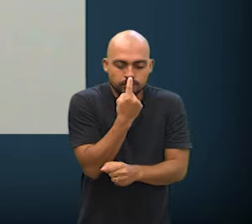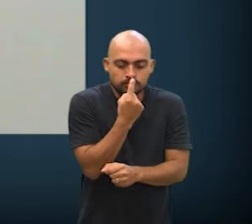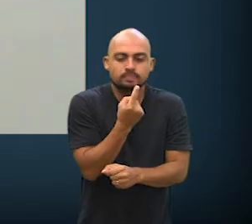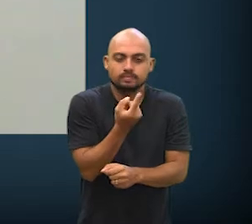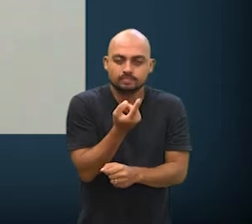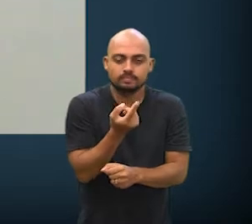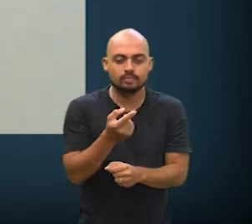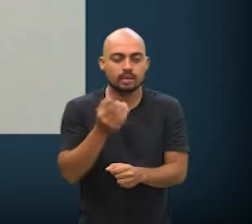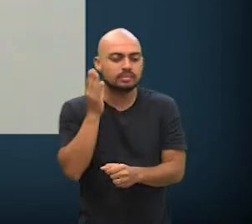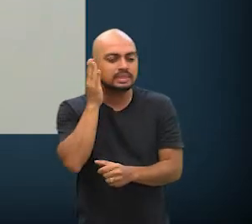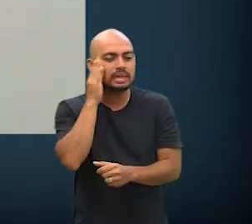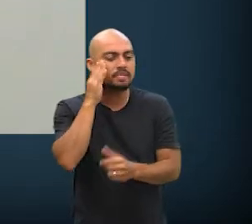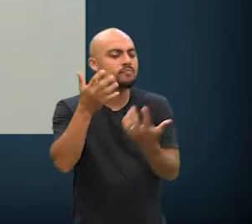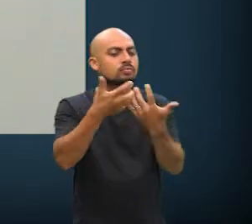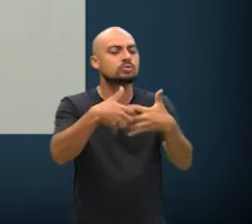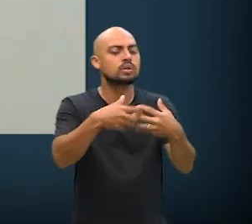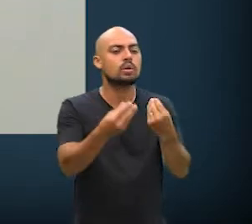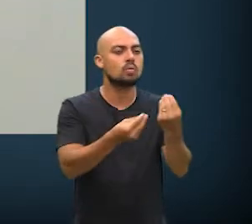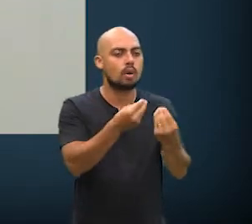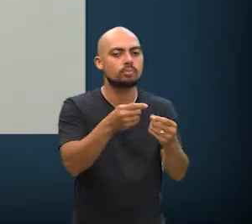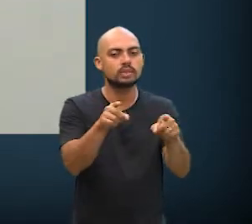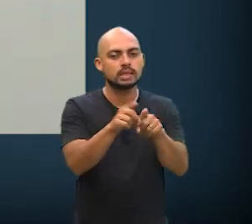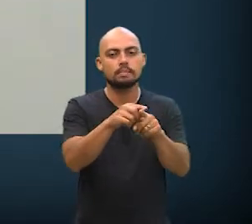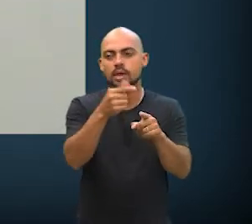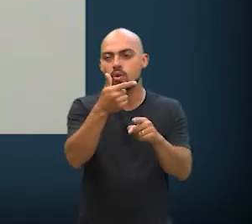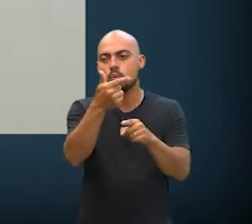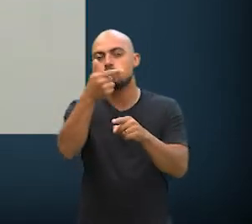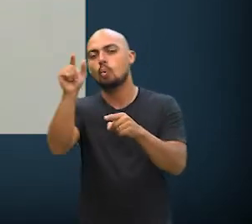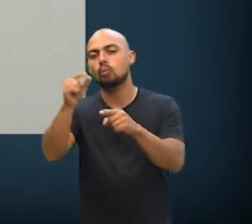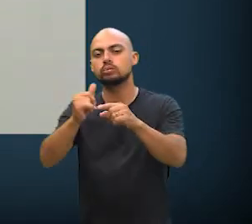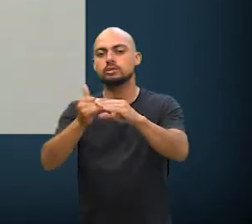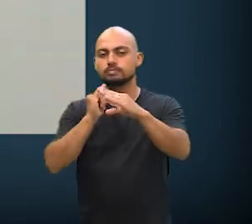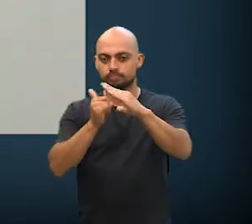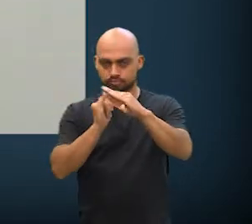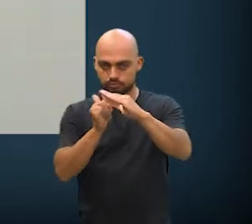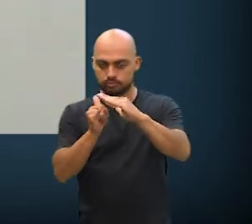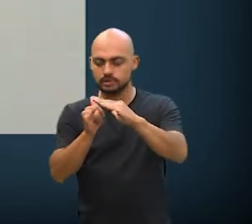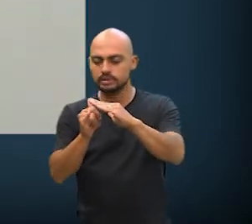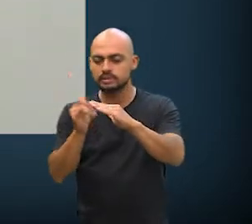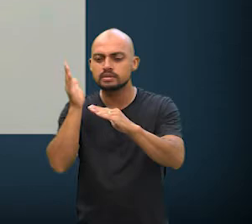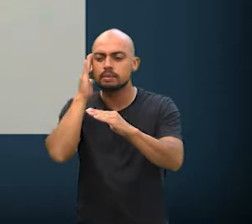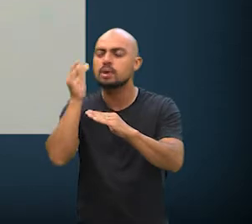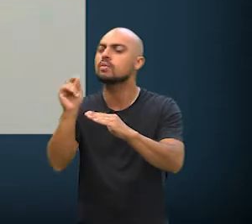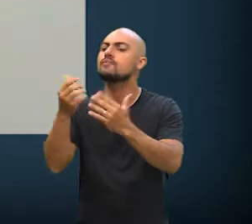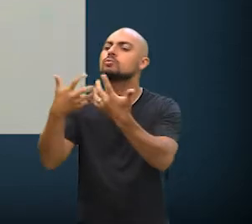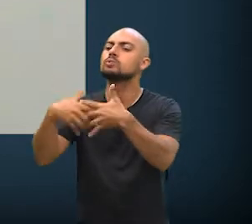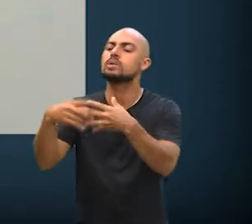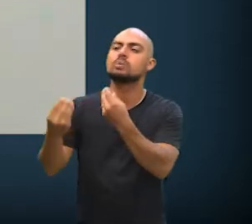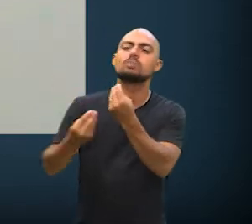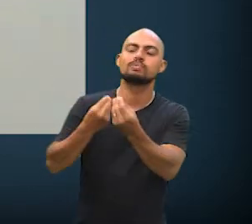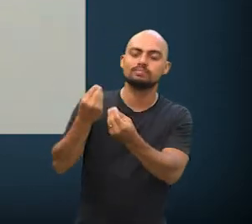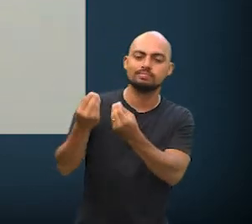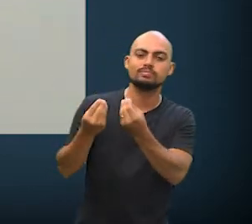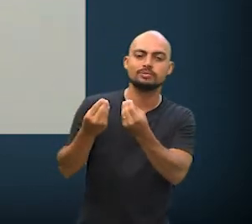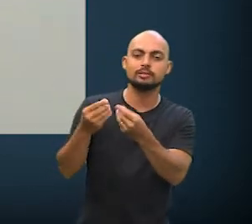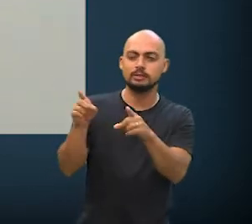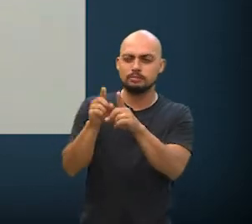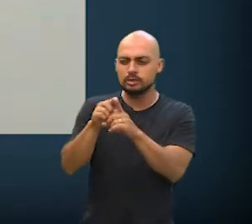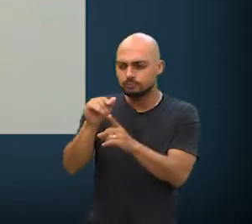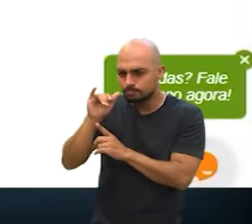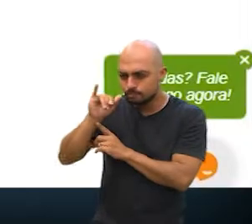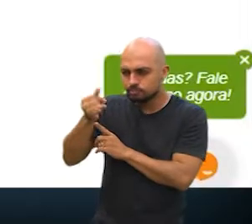que funciona, e aprender com outras startups também que já existiam, que estavam no mercado, né, para a gente tirar